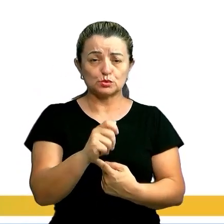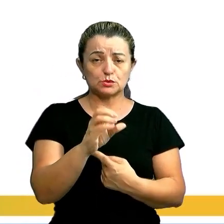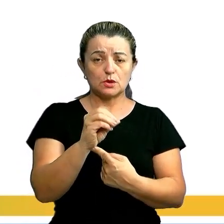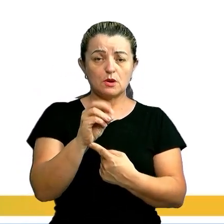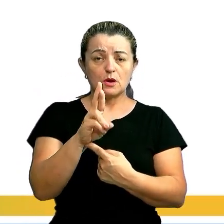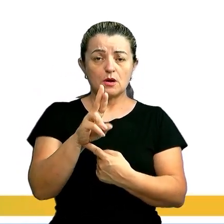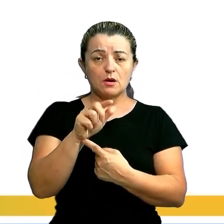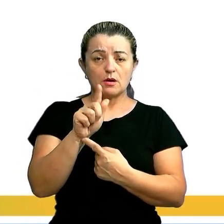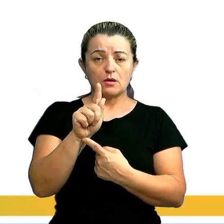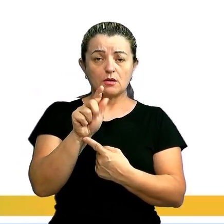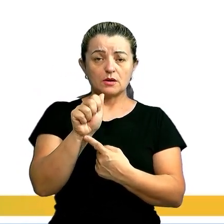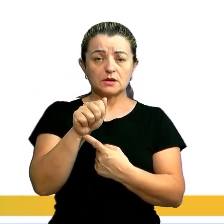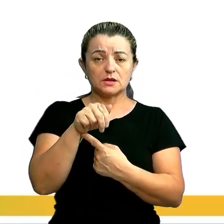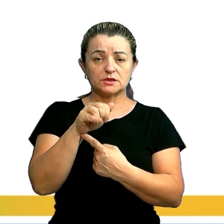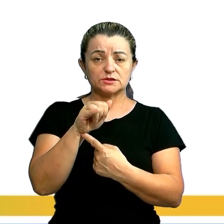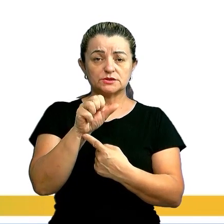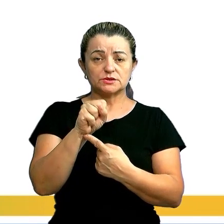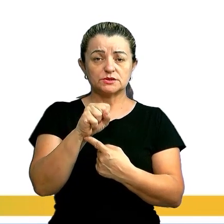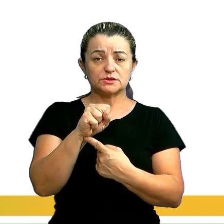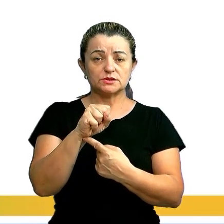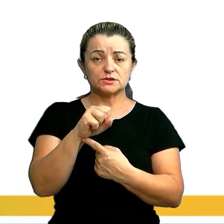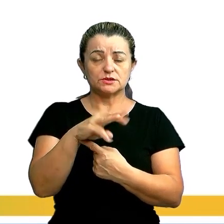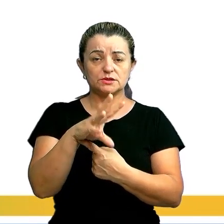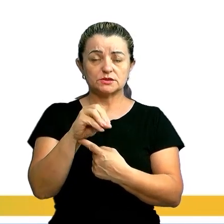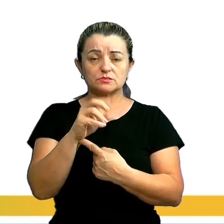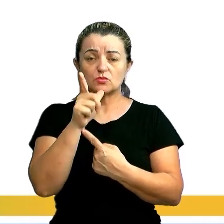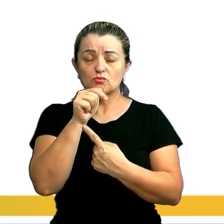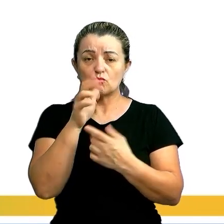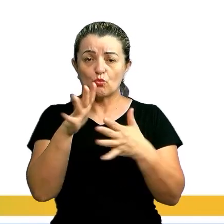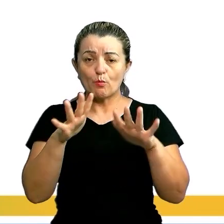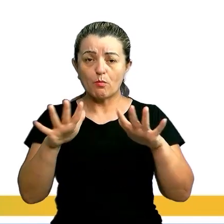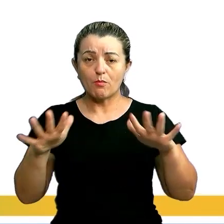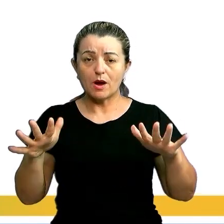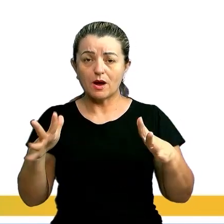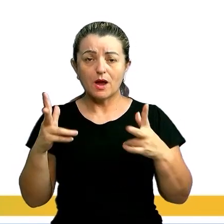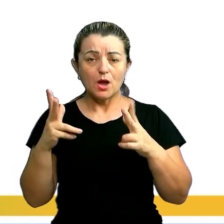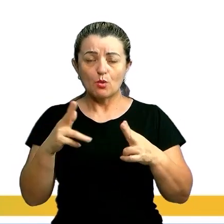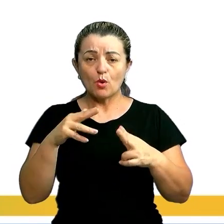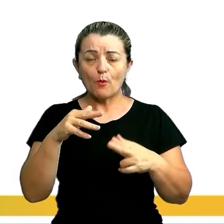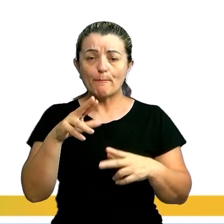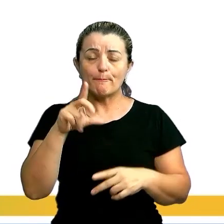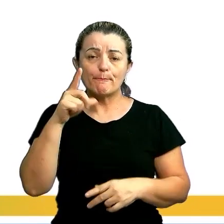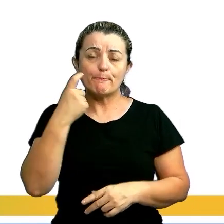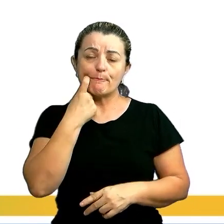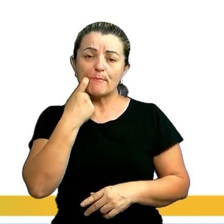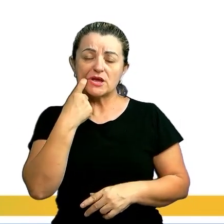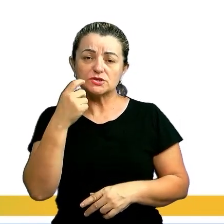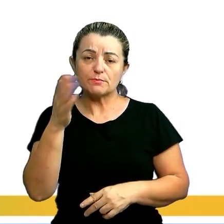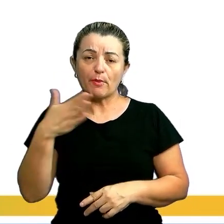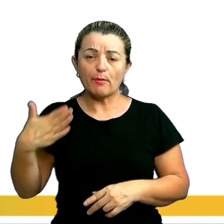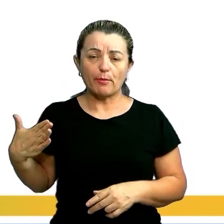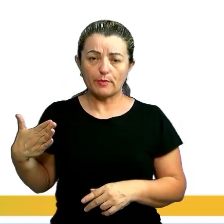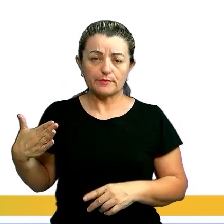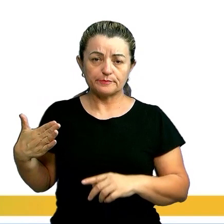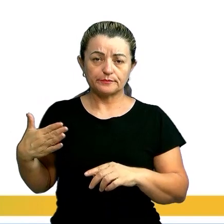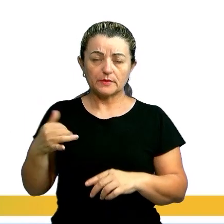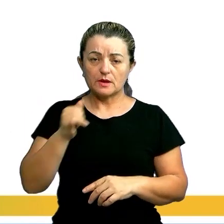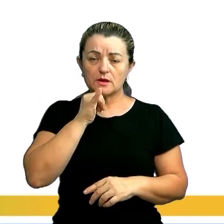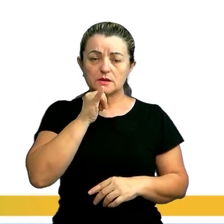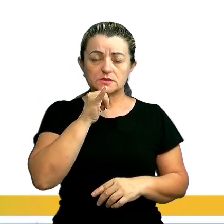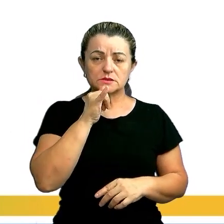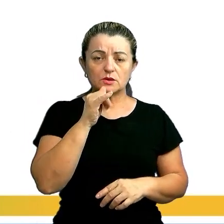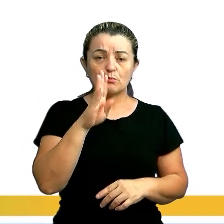de vocês já deve ter perguntado, brincando com vocês, se uma baleia é